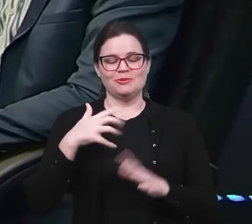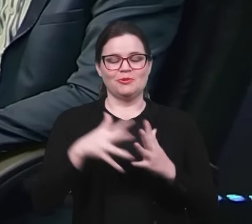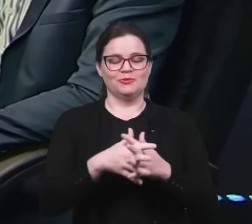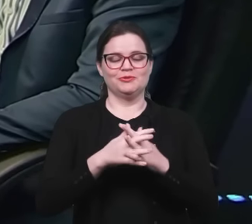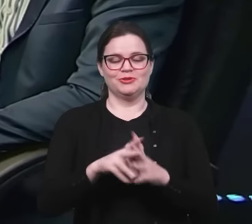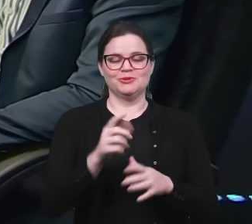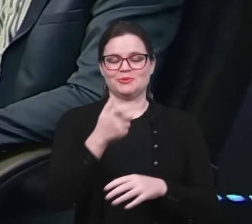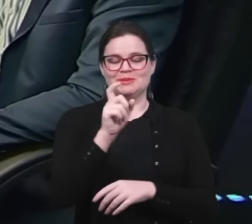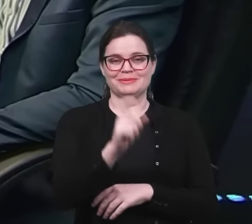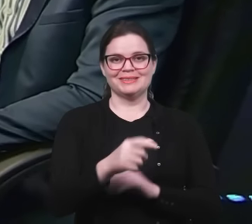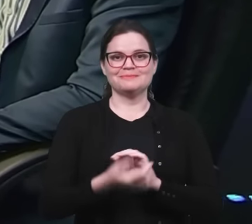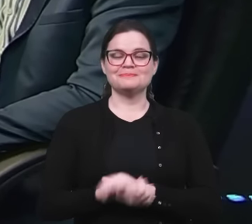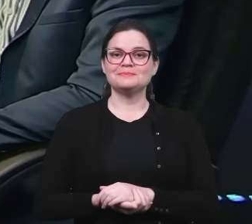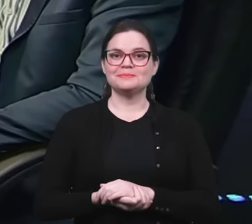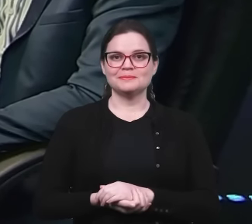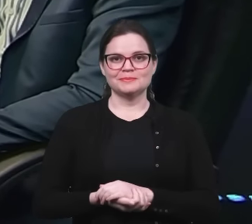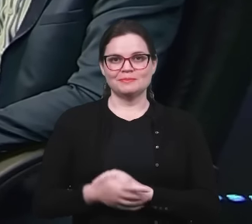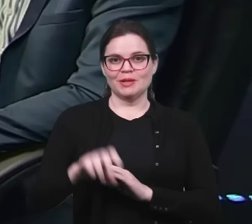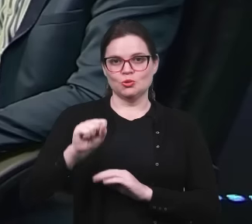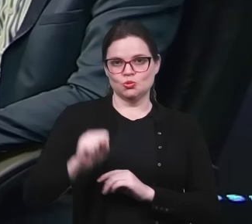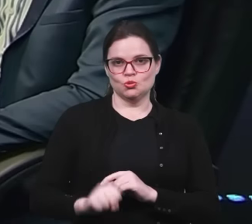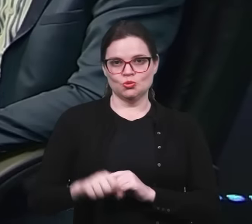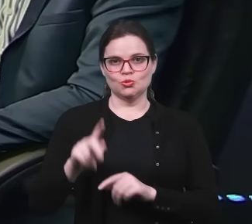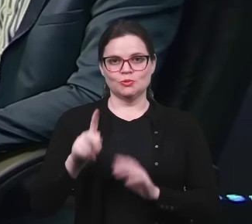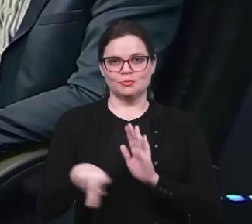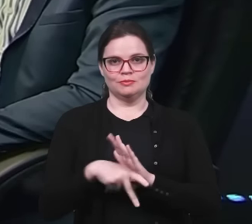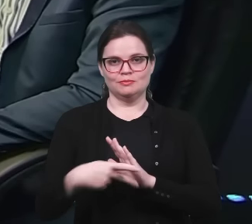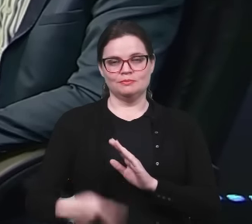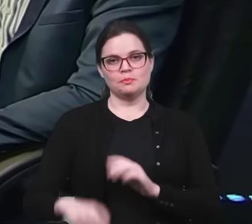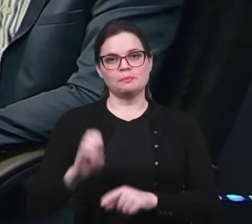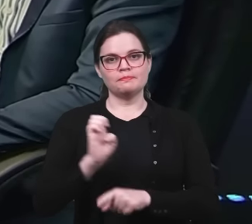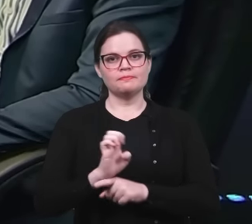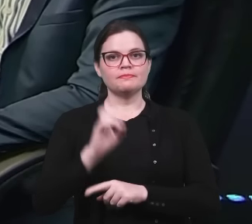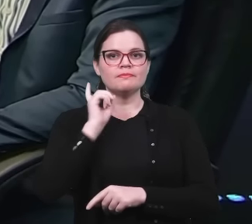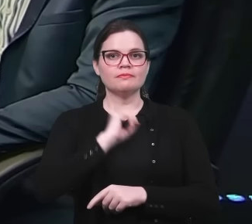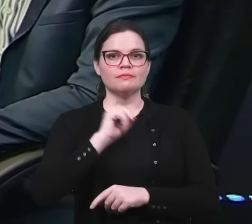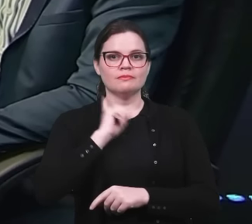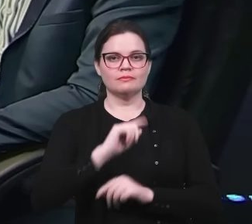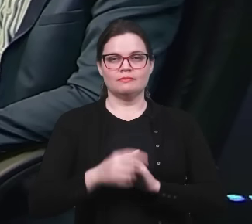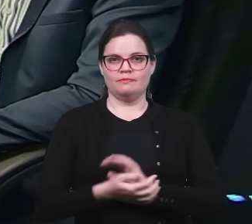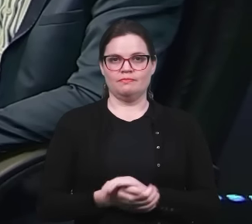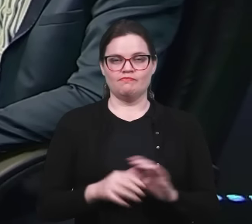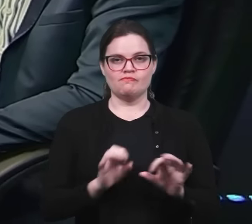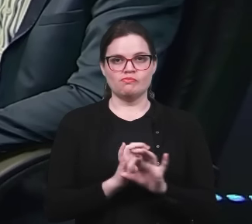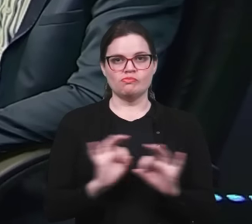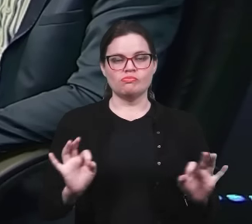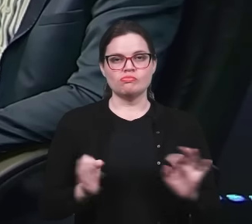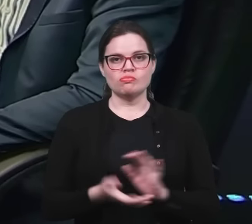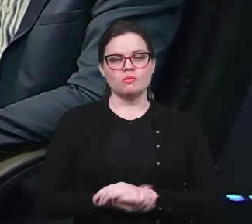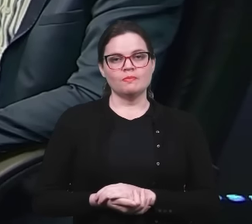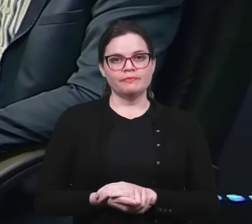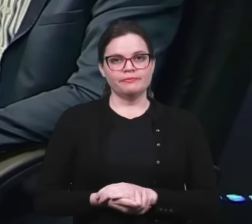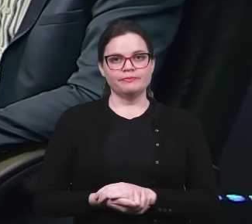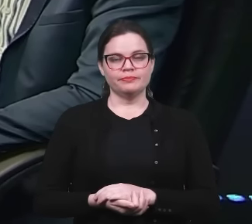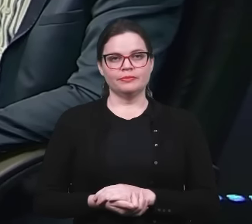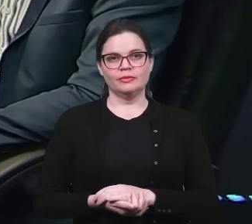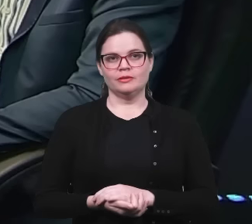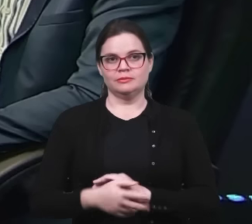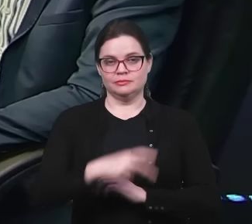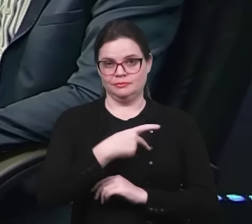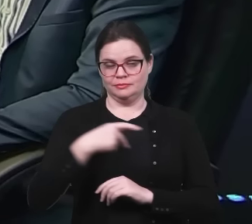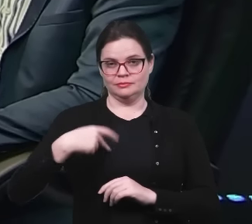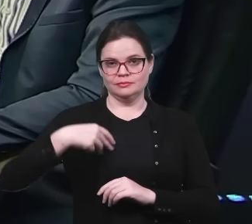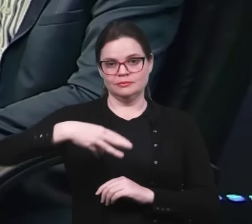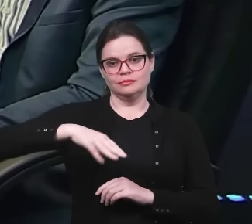Pontas. Sul de Minas, uma cidade também muito bonita. Muito bem, companheiros. Pastor Miguel,